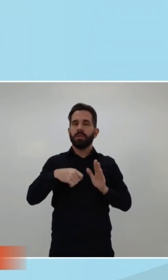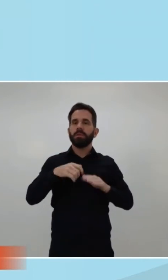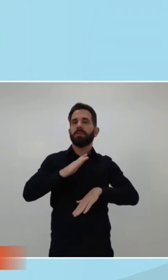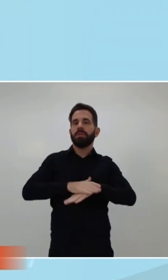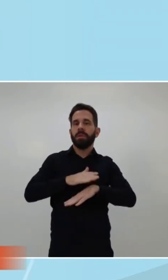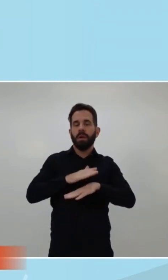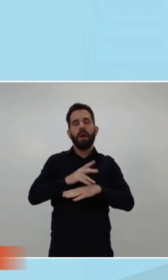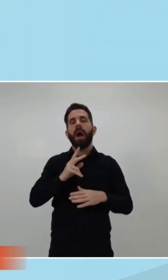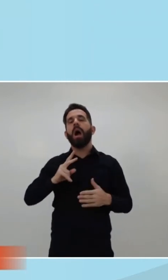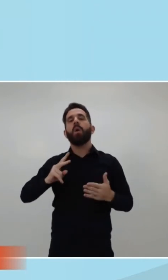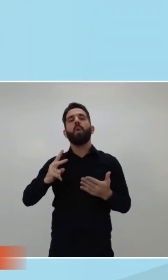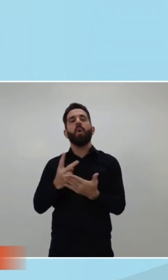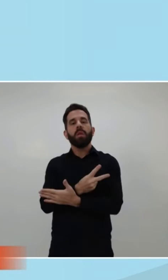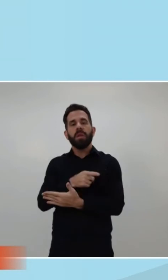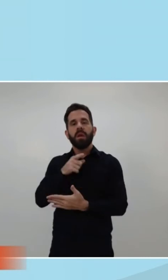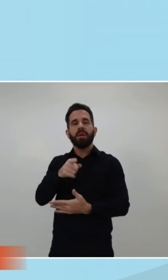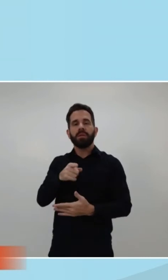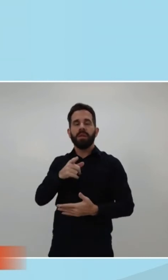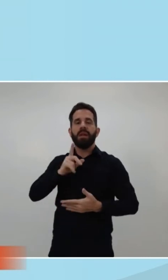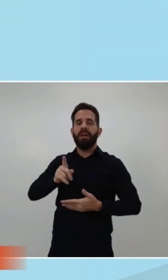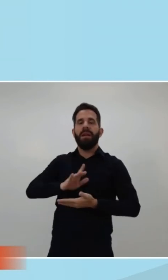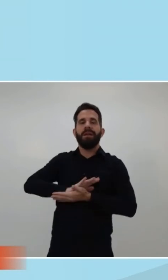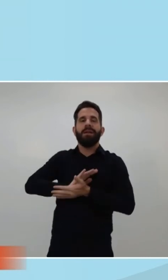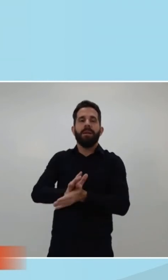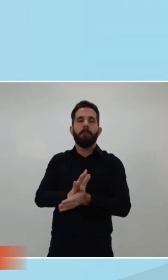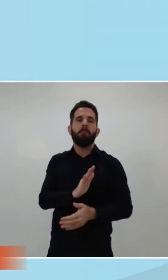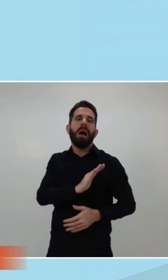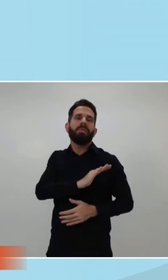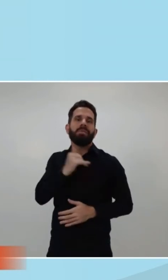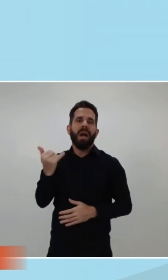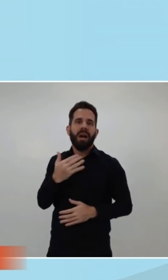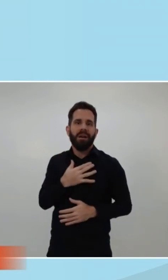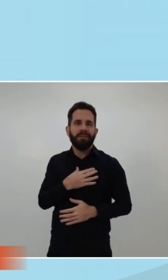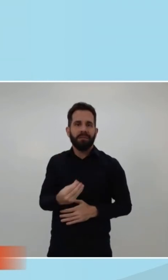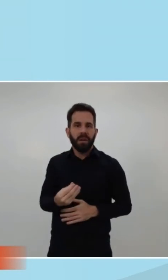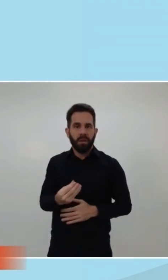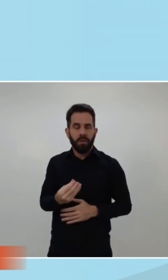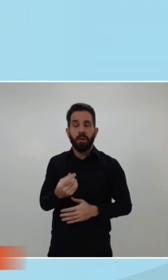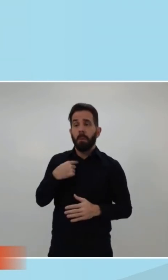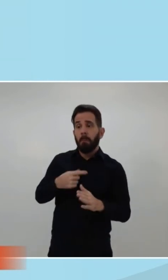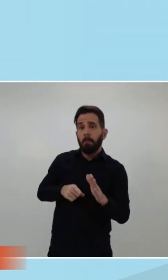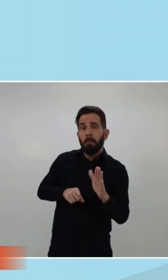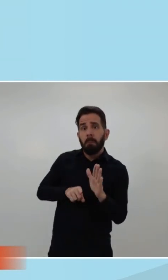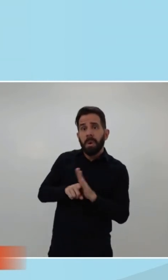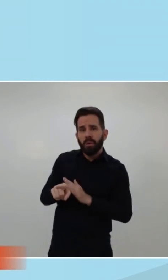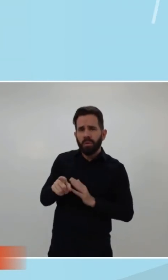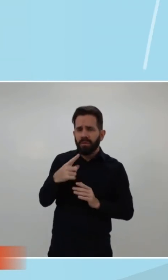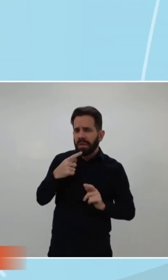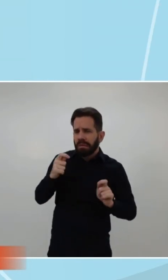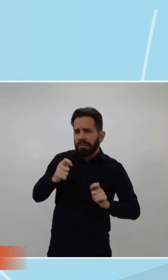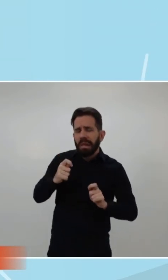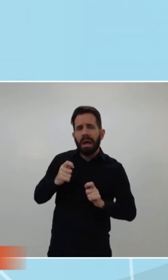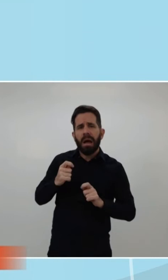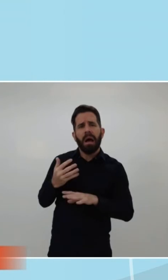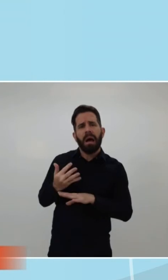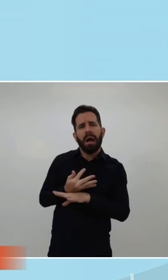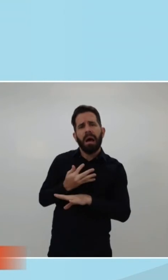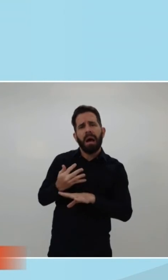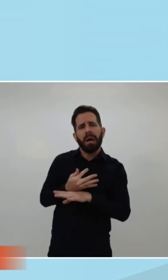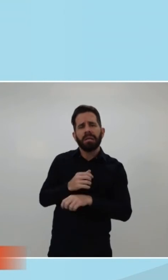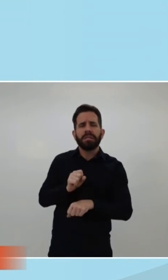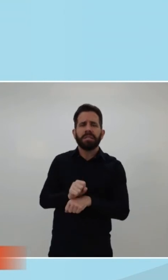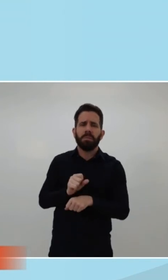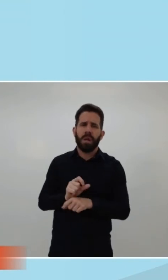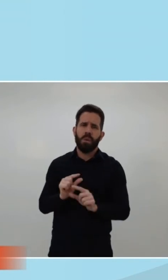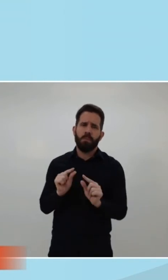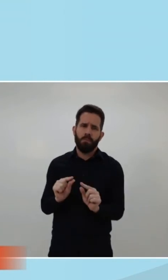frente à criança. Ela também perguntou se a menina poderia esperar um pouquinho antes de abortar e